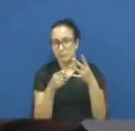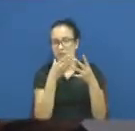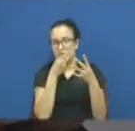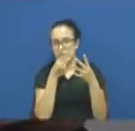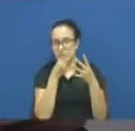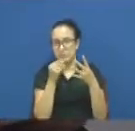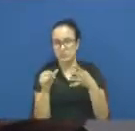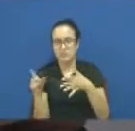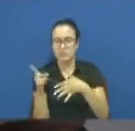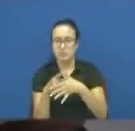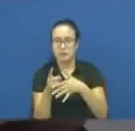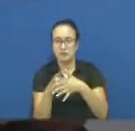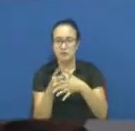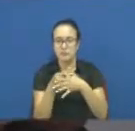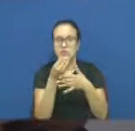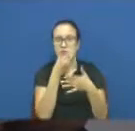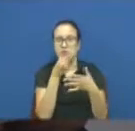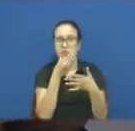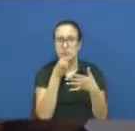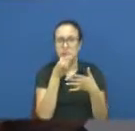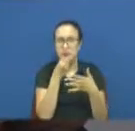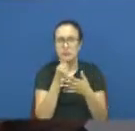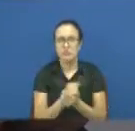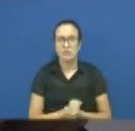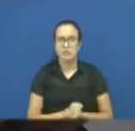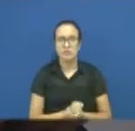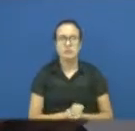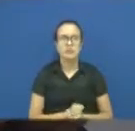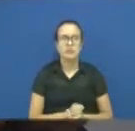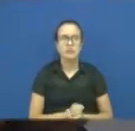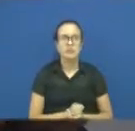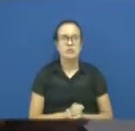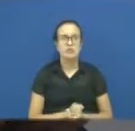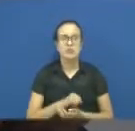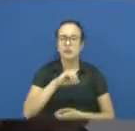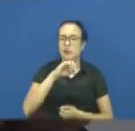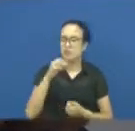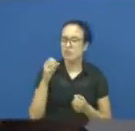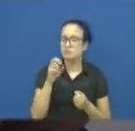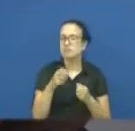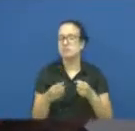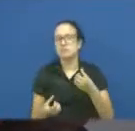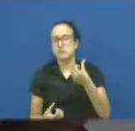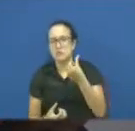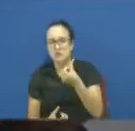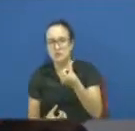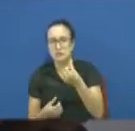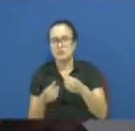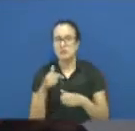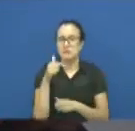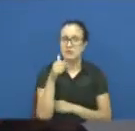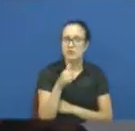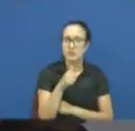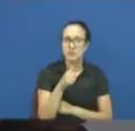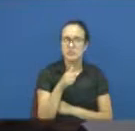José Soares, Geraldo José Soares, José Luiz Soares,